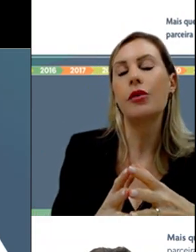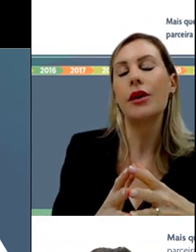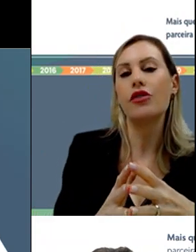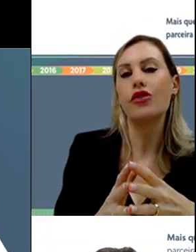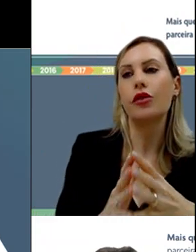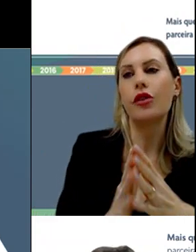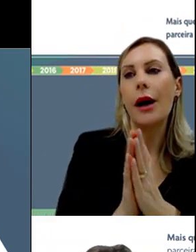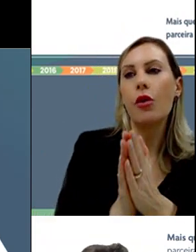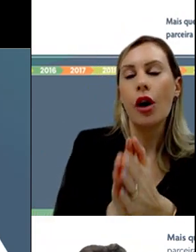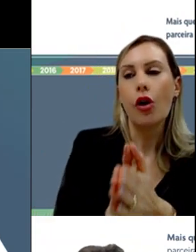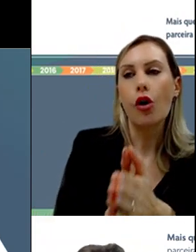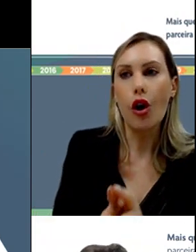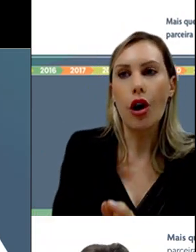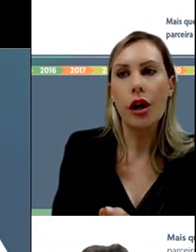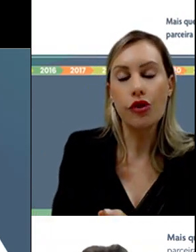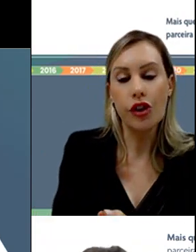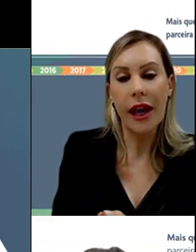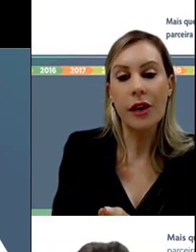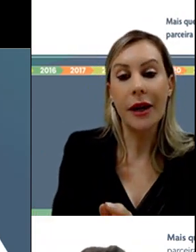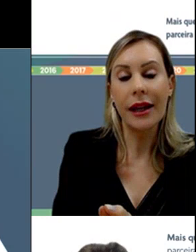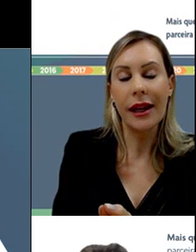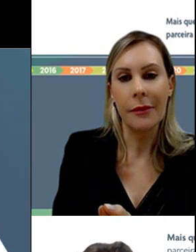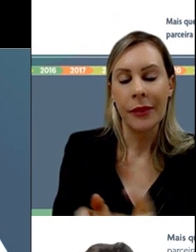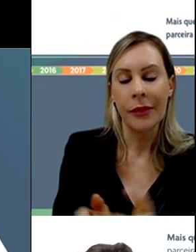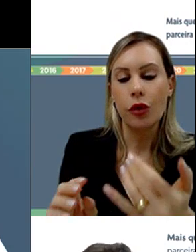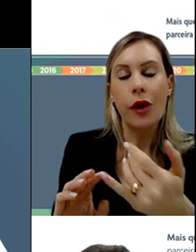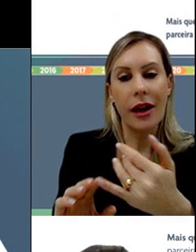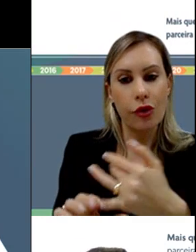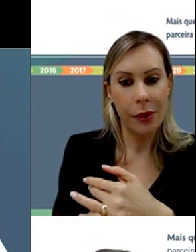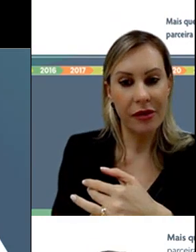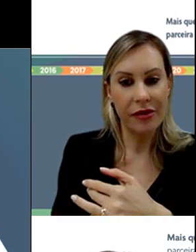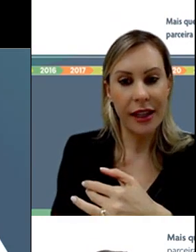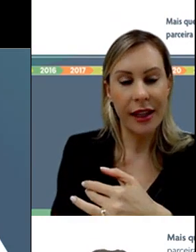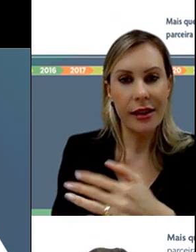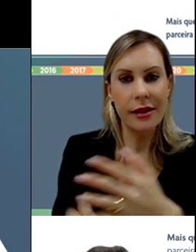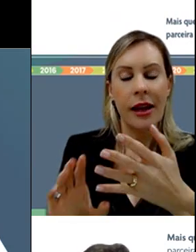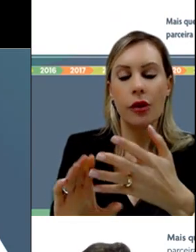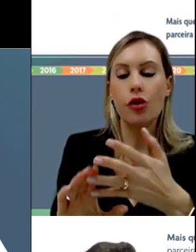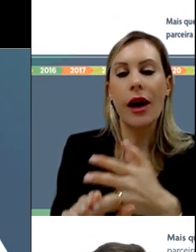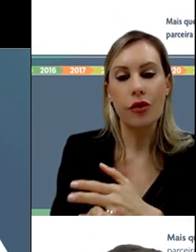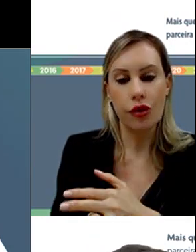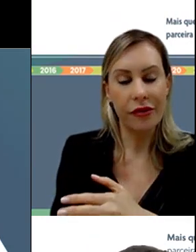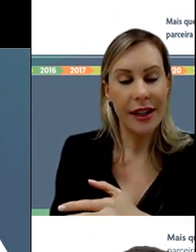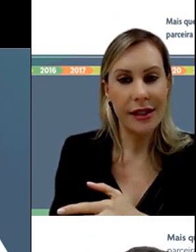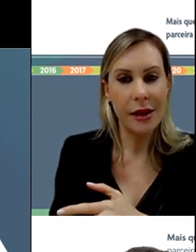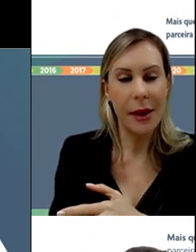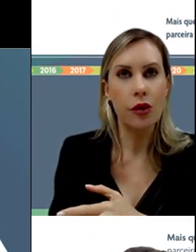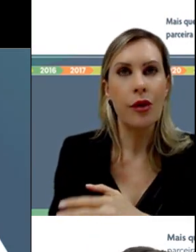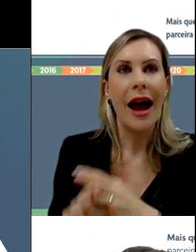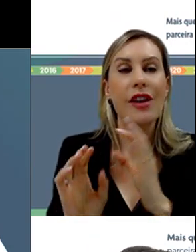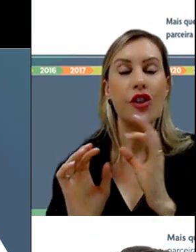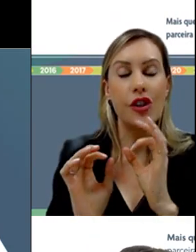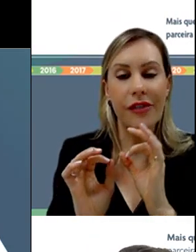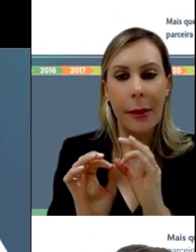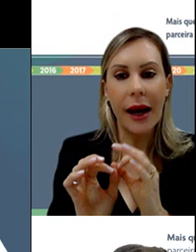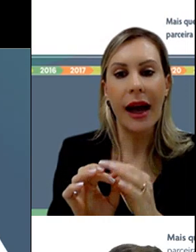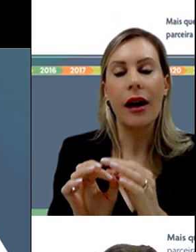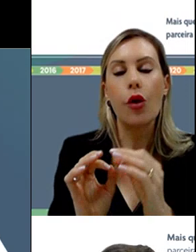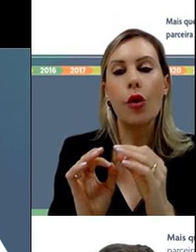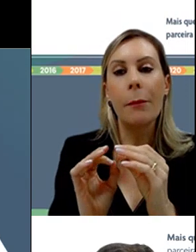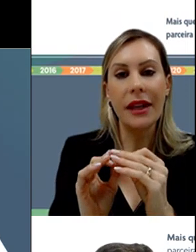da categoria ativo normal colocam dinheiro para quê? No caso de uma invalidez, no caso de um falecimento, a gente